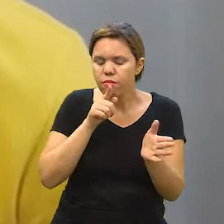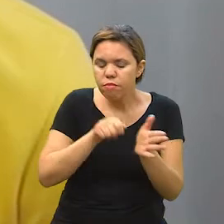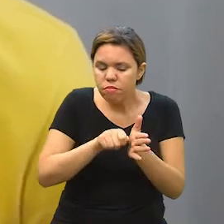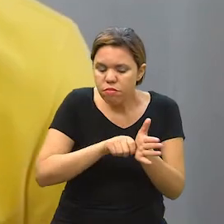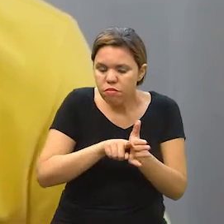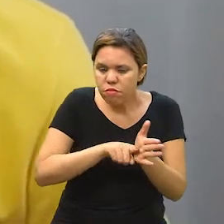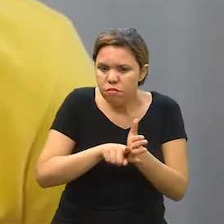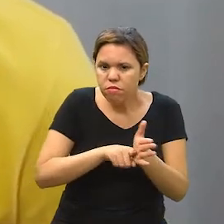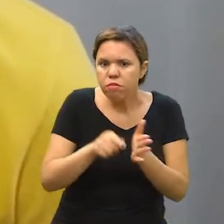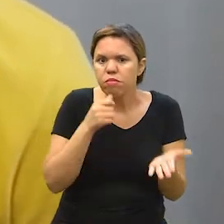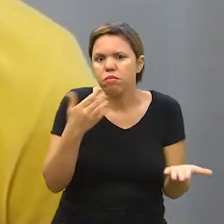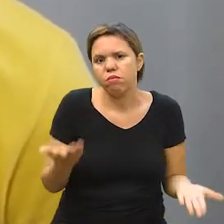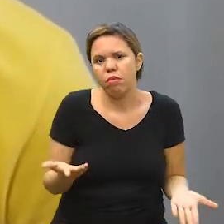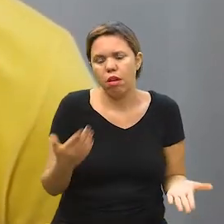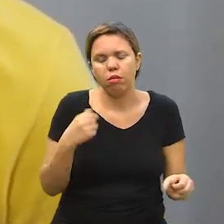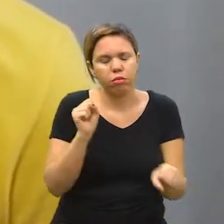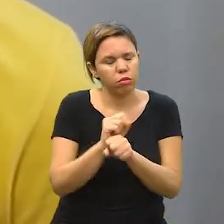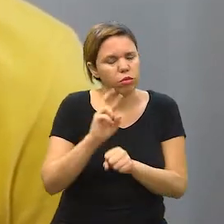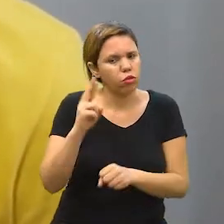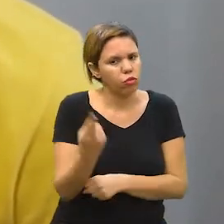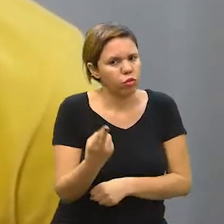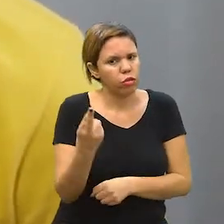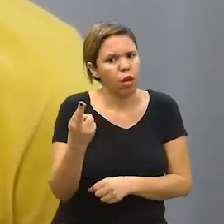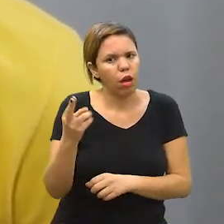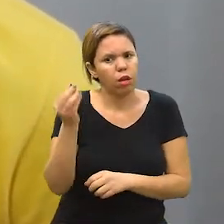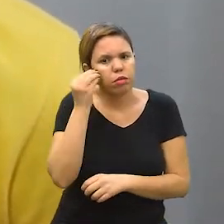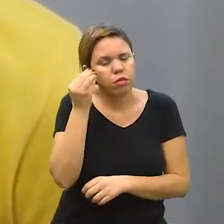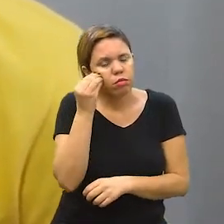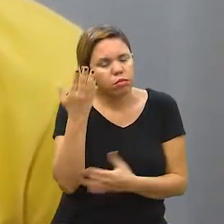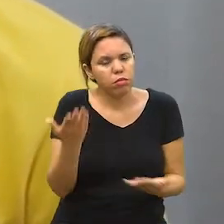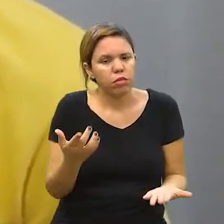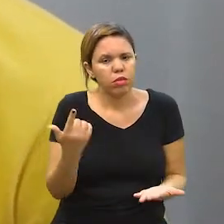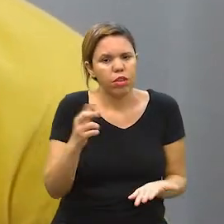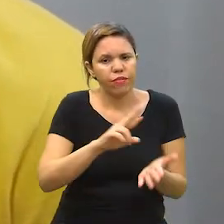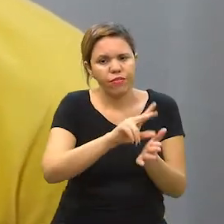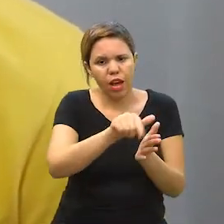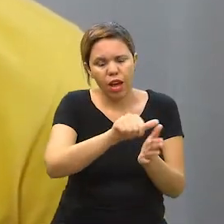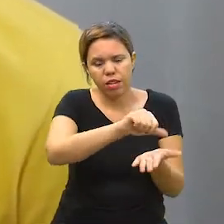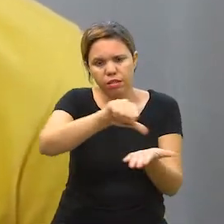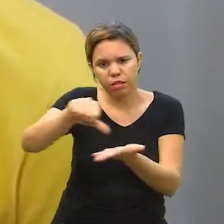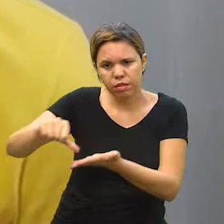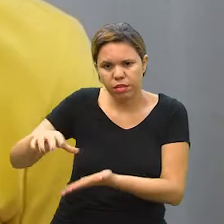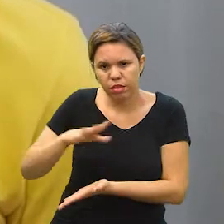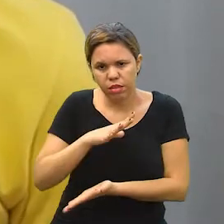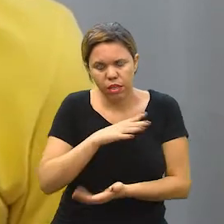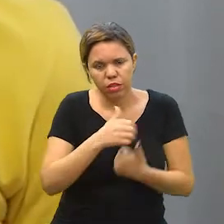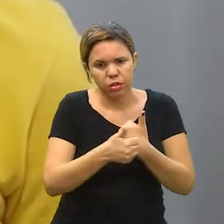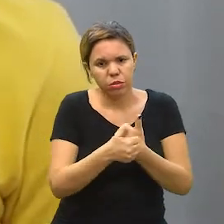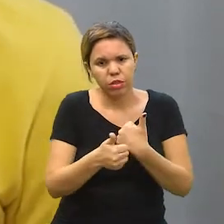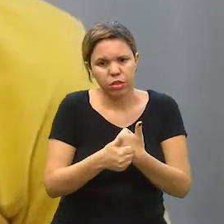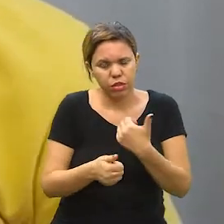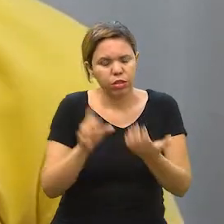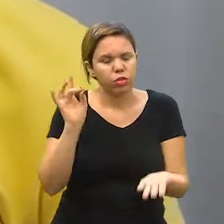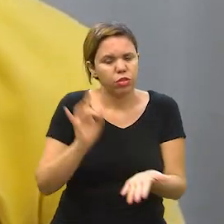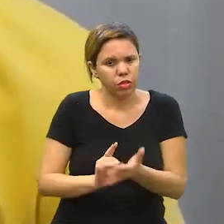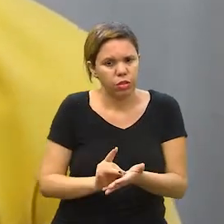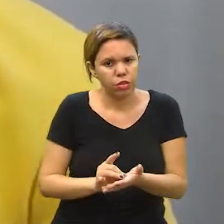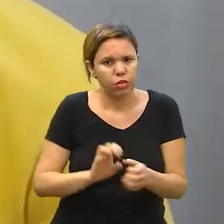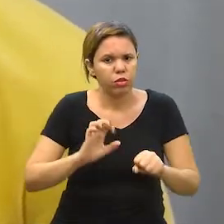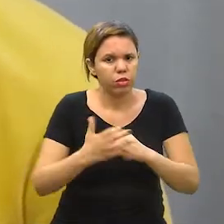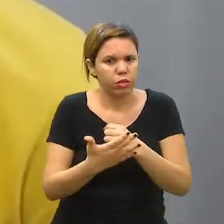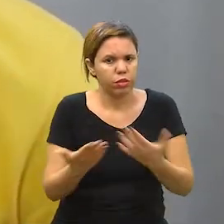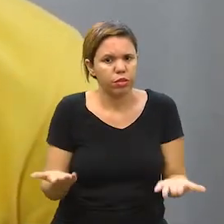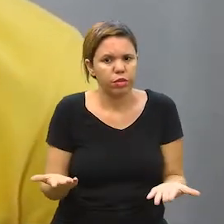ou seja, ainda aguardando o resultado dos exames. As outras cidades aqui da RMC que também têm casos confirmados de